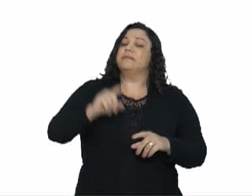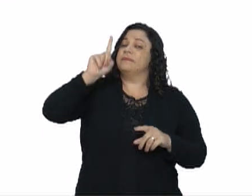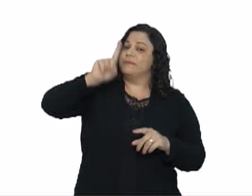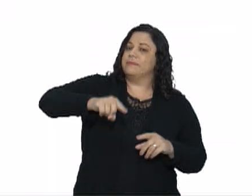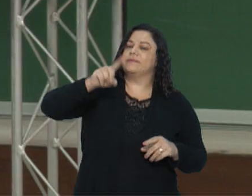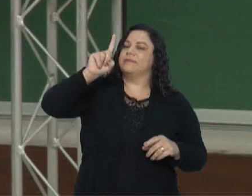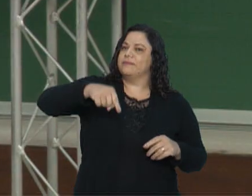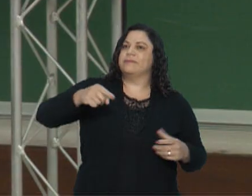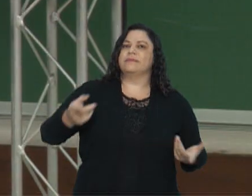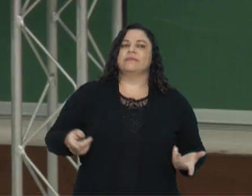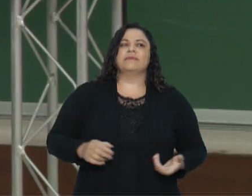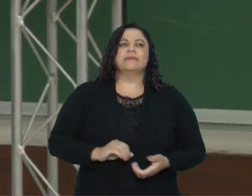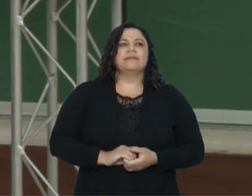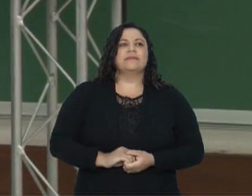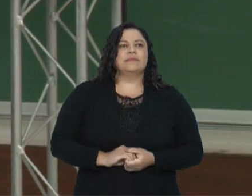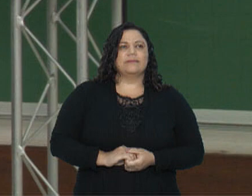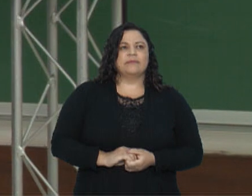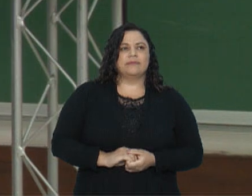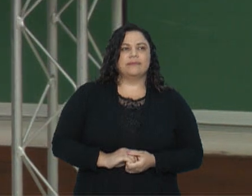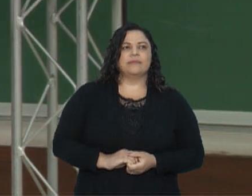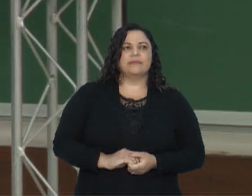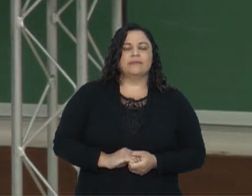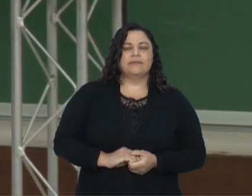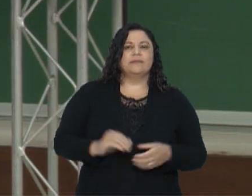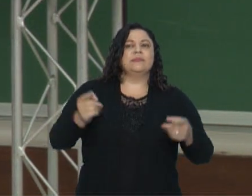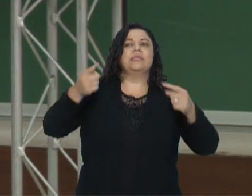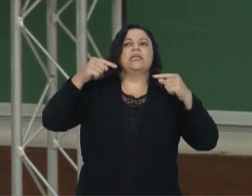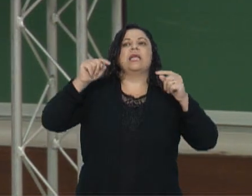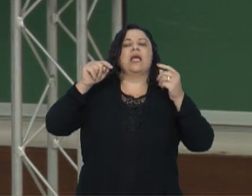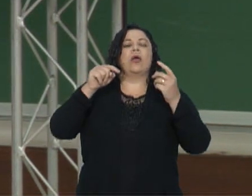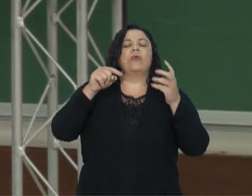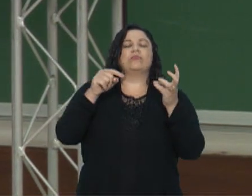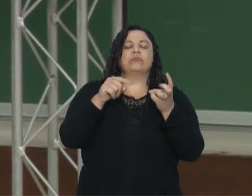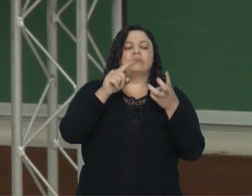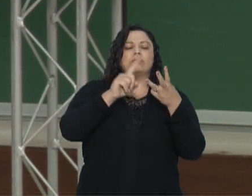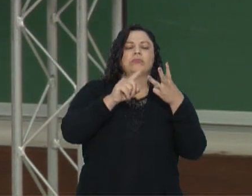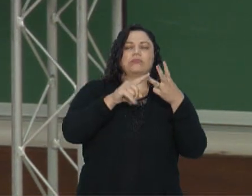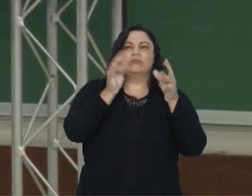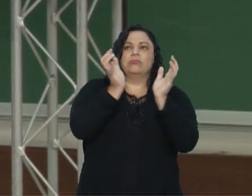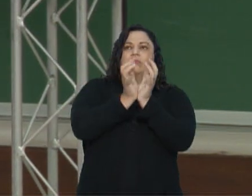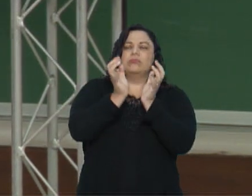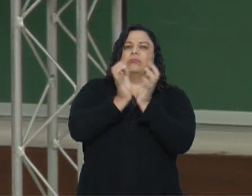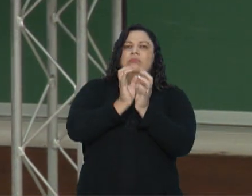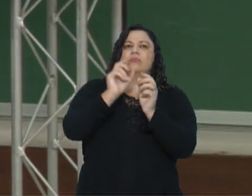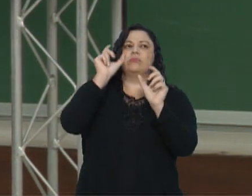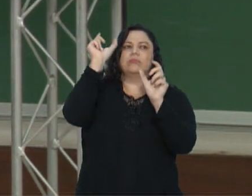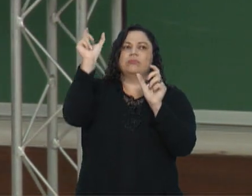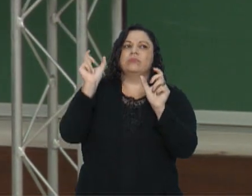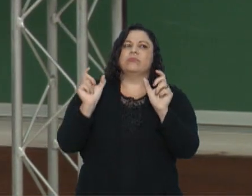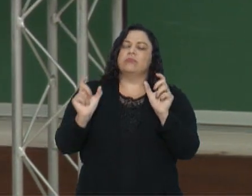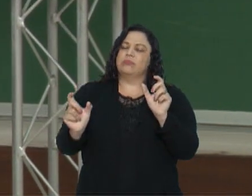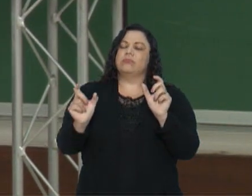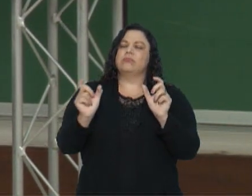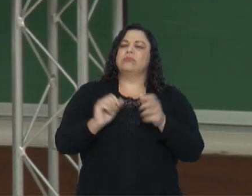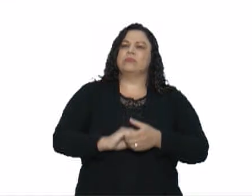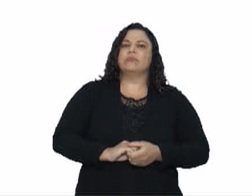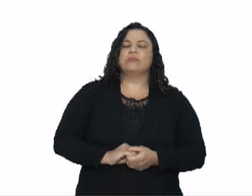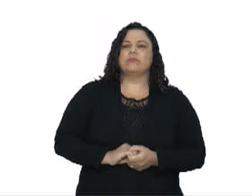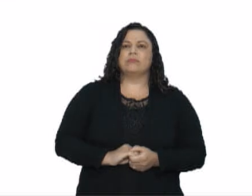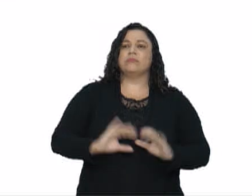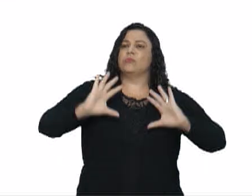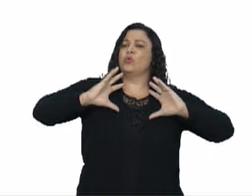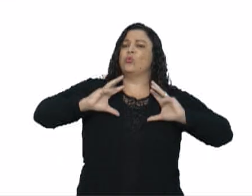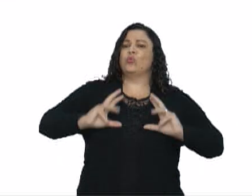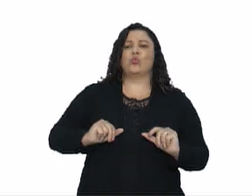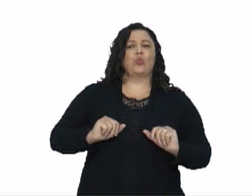acentuar, certo? E as esdrúxulas, lembram? As nossas proparoxítonas. Qual é a regra? Todas